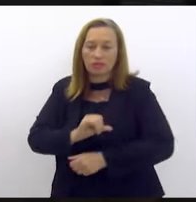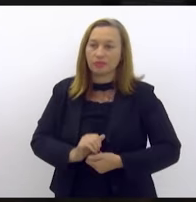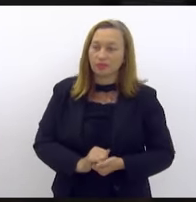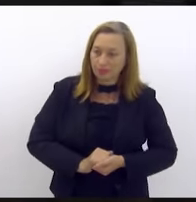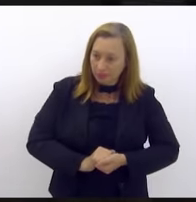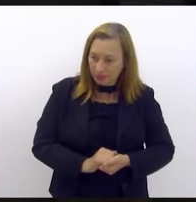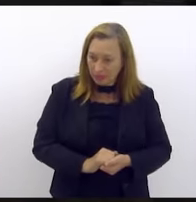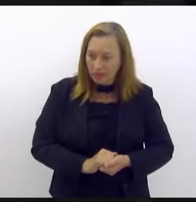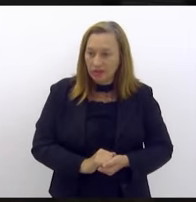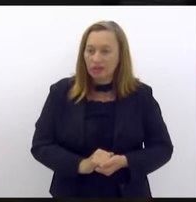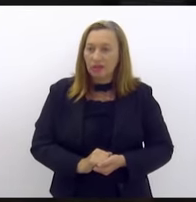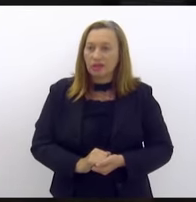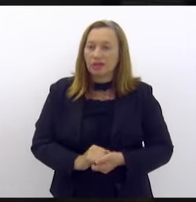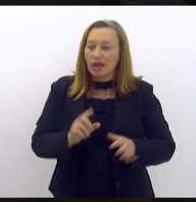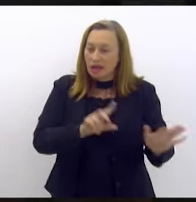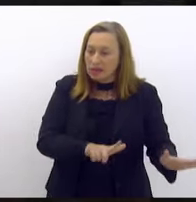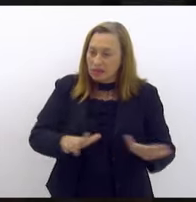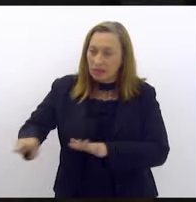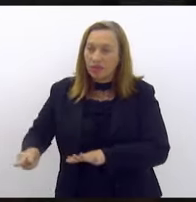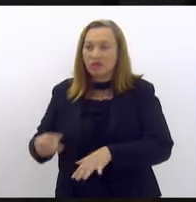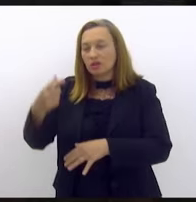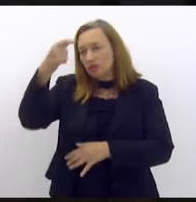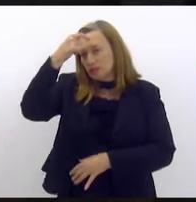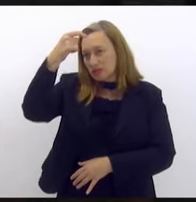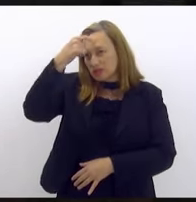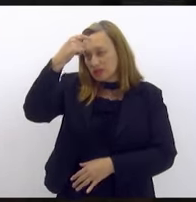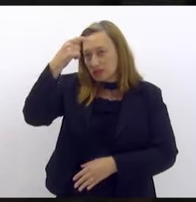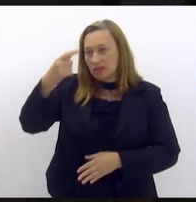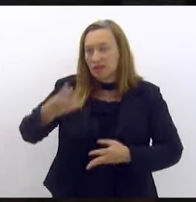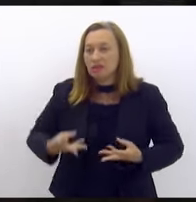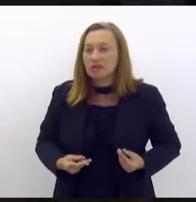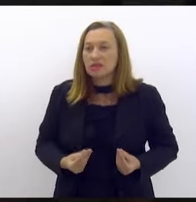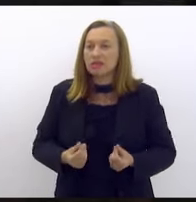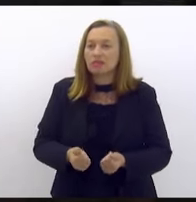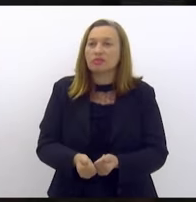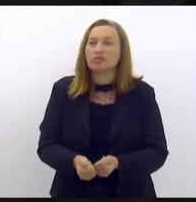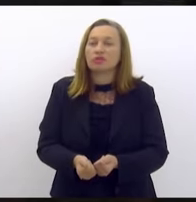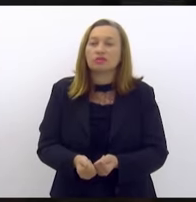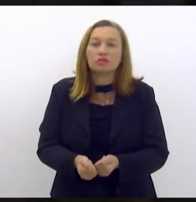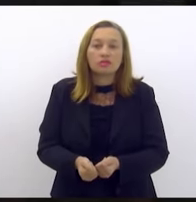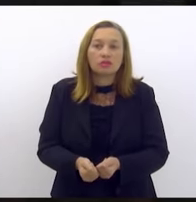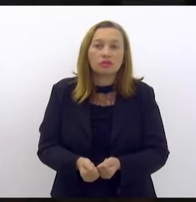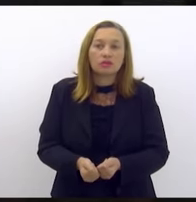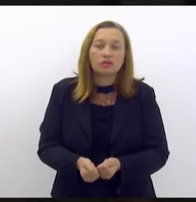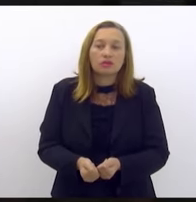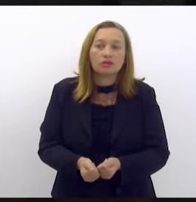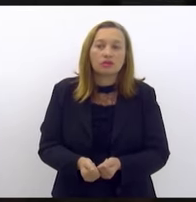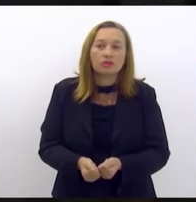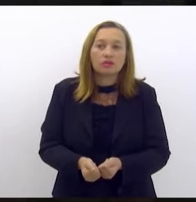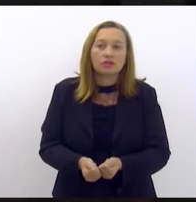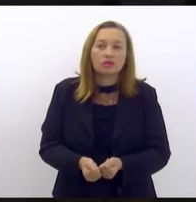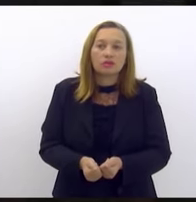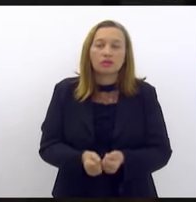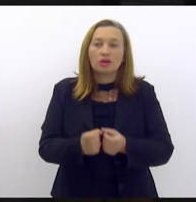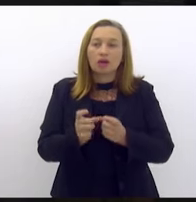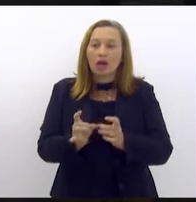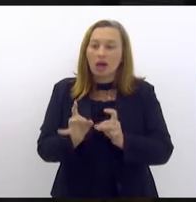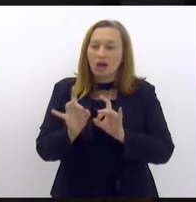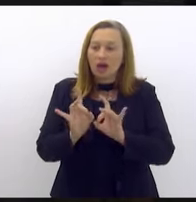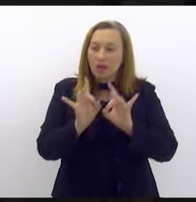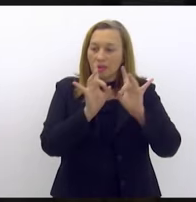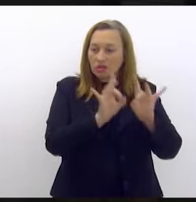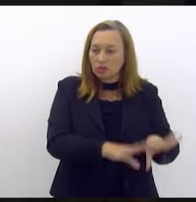Janeiro a semana de conscientização e sensibilização a respeito do abandono paterno e